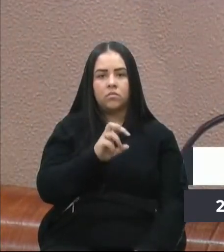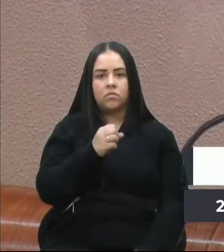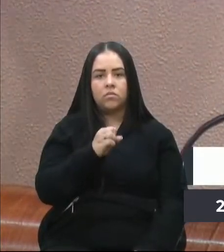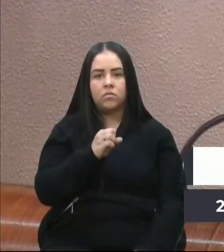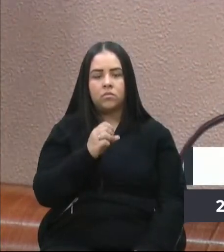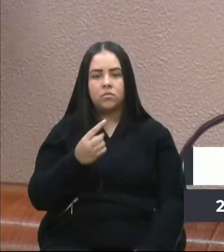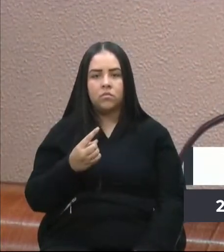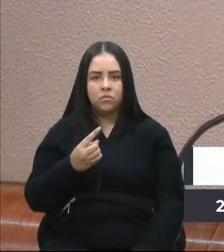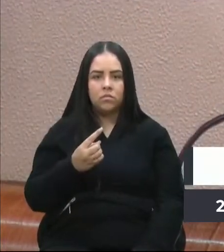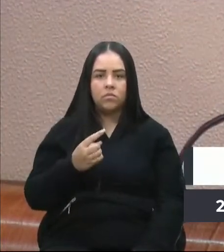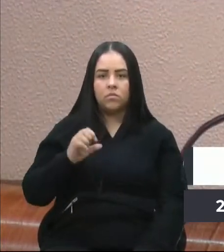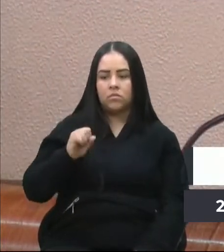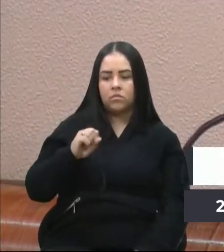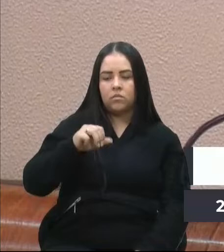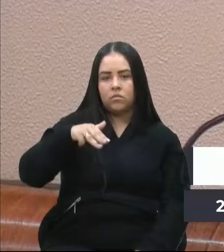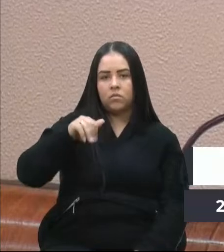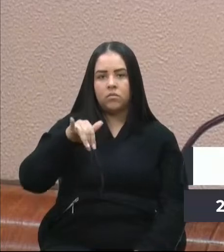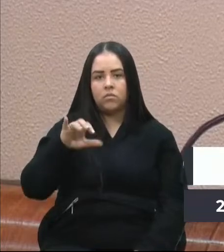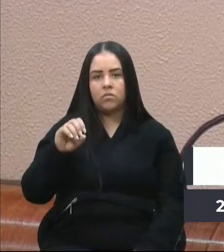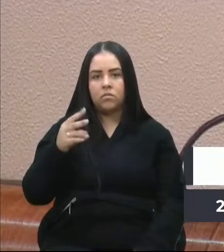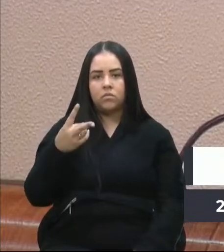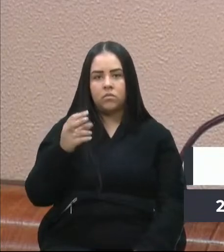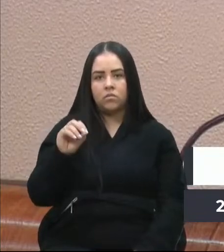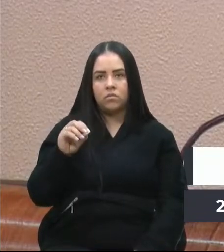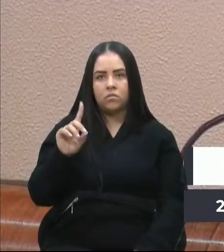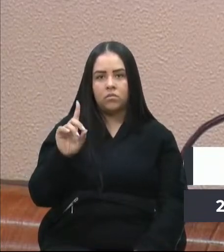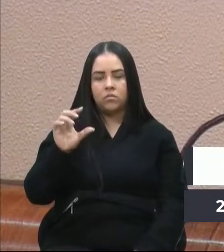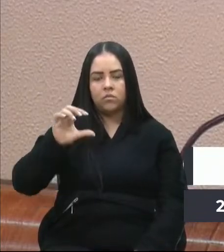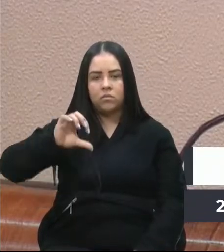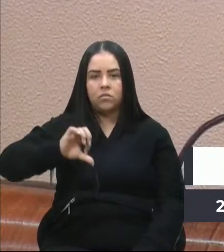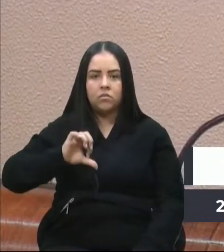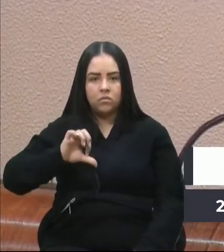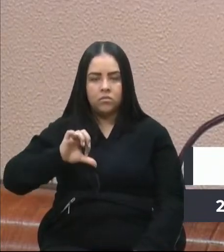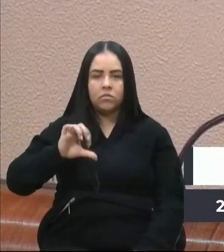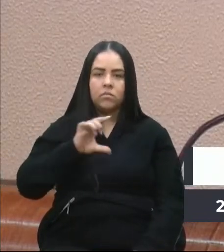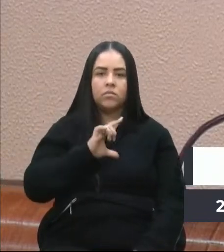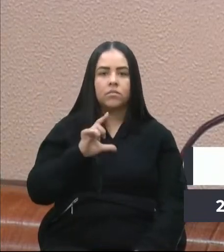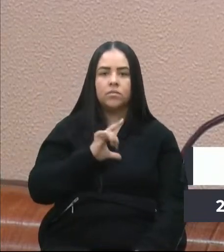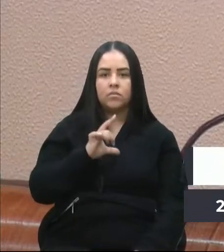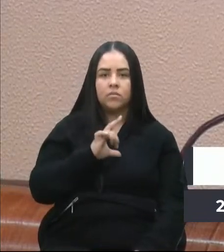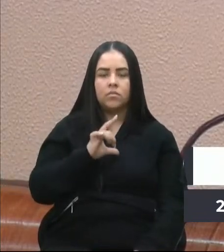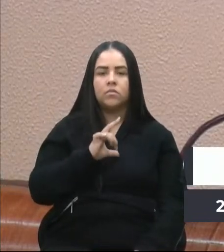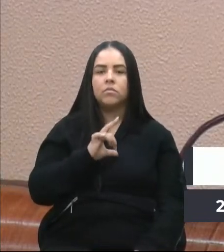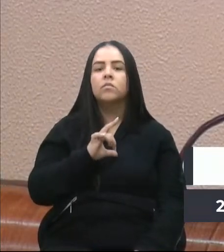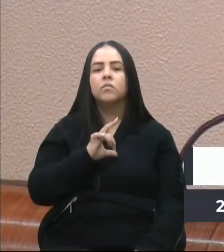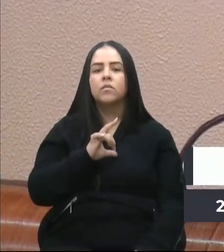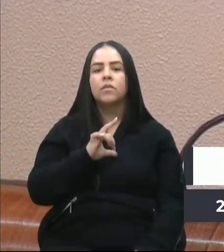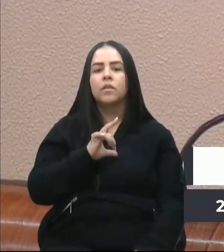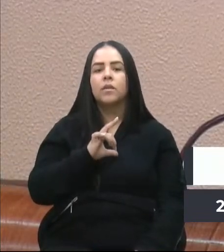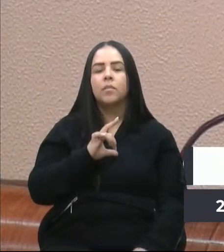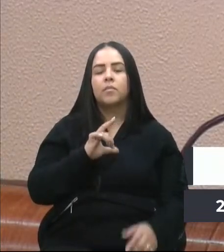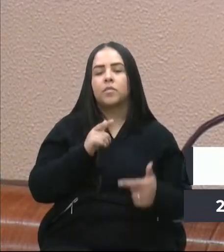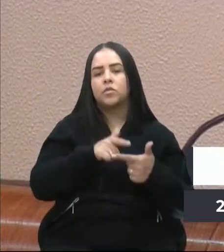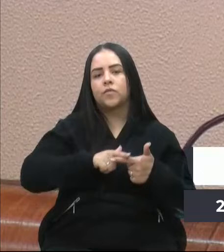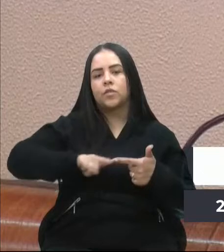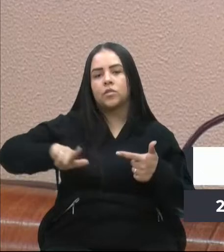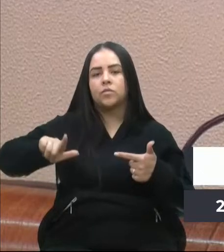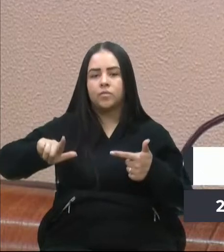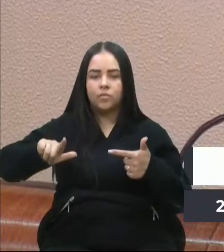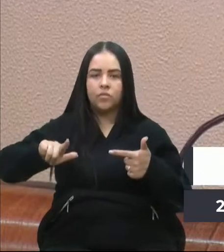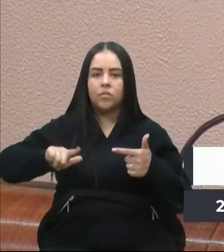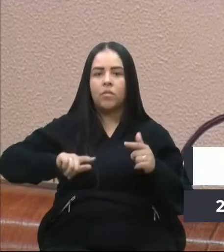581, de 8 de maio de 2019, que regula o parcelamento de créditos tributários ou